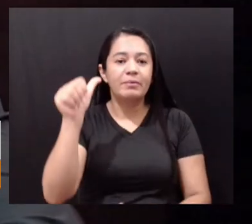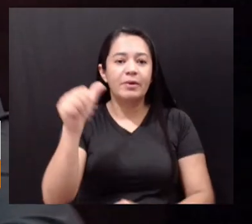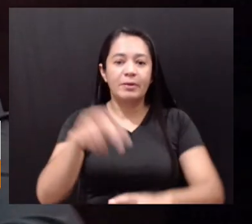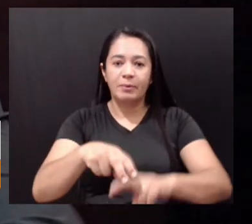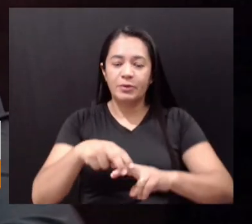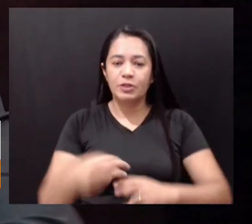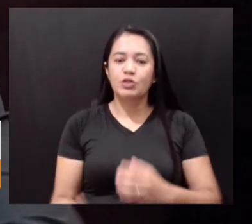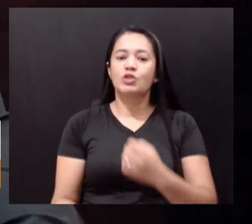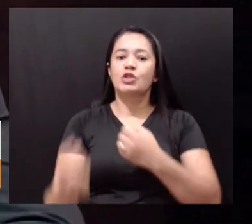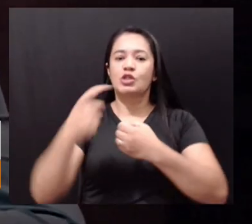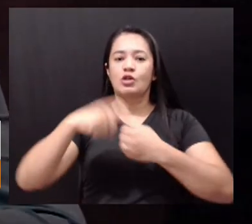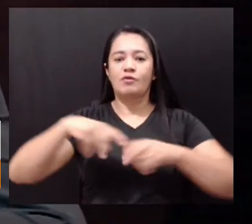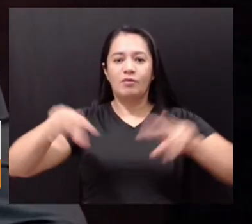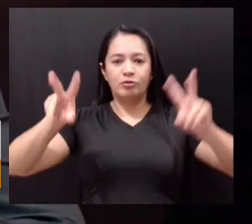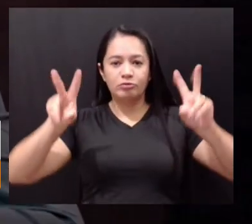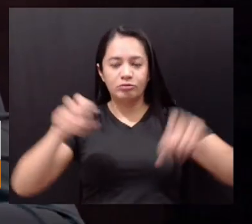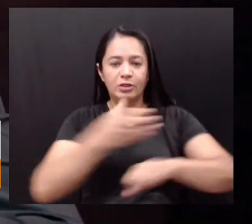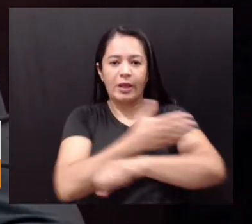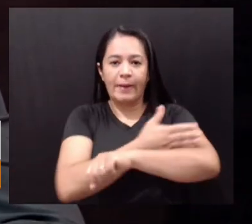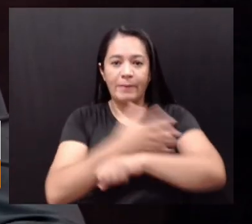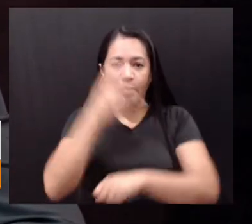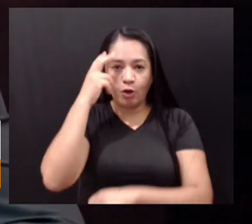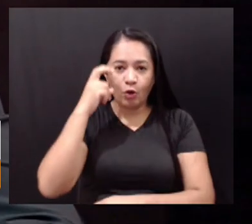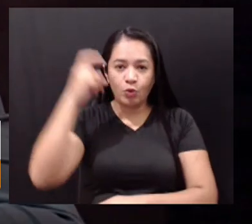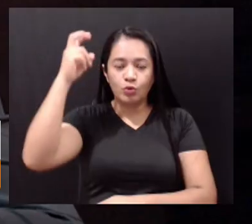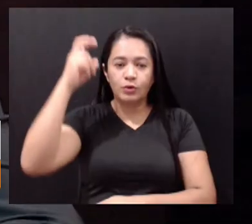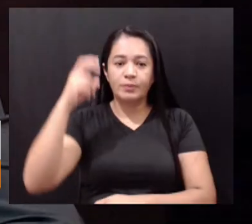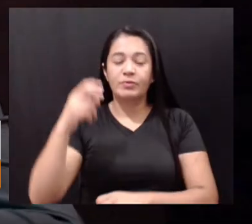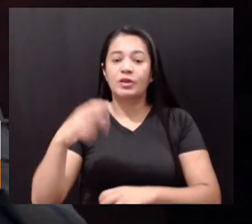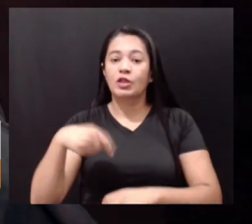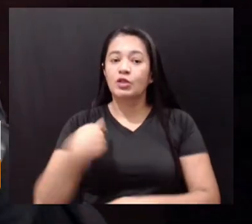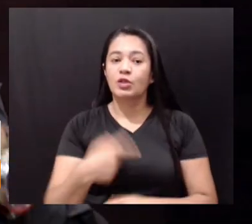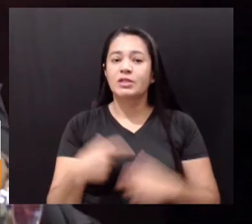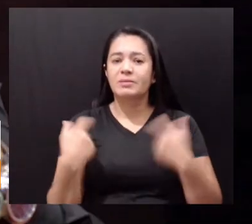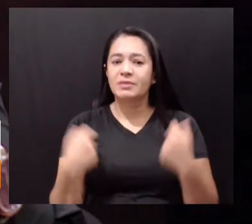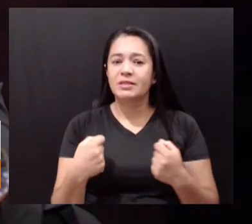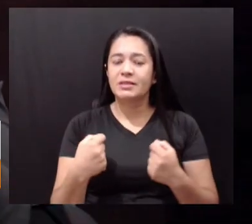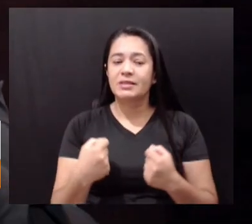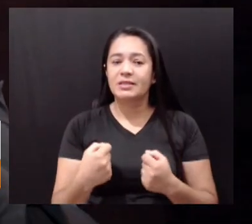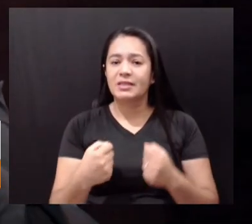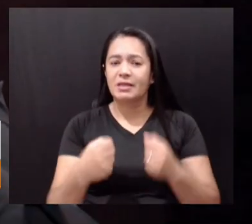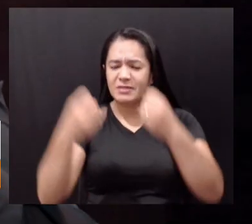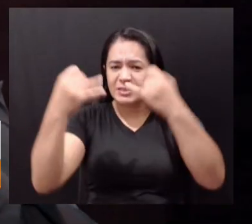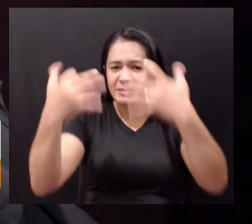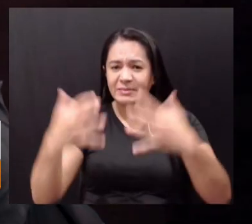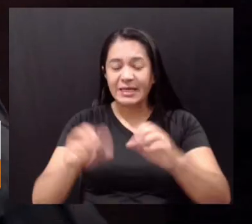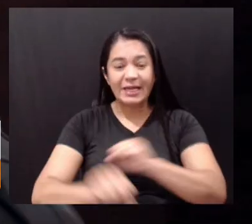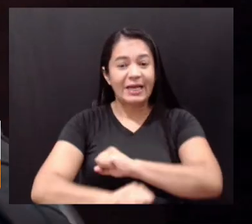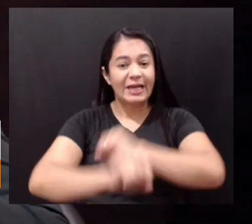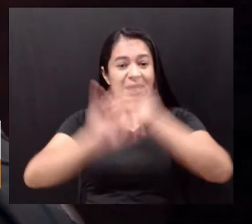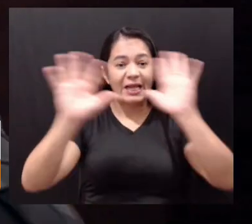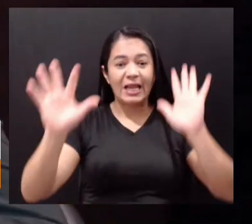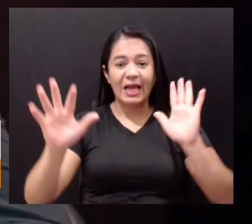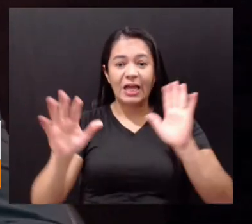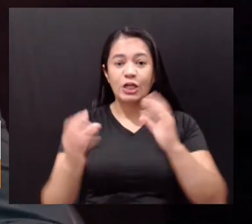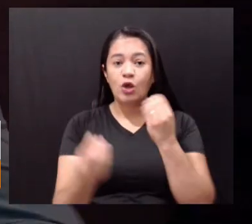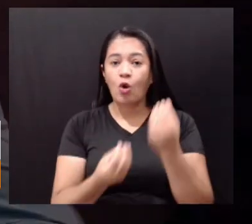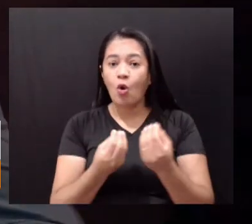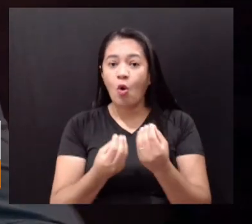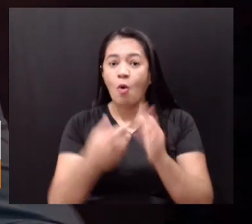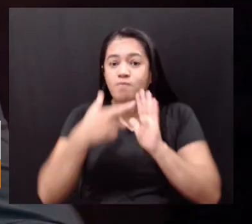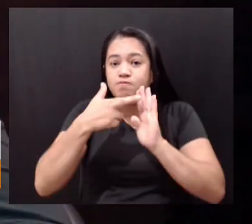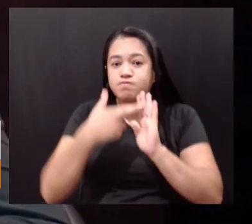mais a gente conseguir deixar clara qual que é a cultura e como que a organização funciona, melhor mais aderente vai